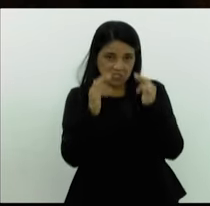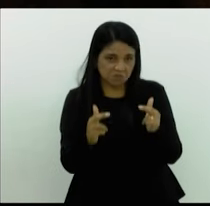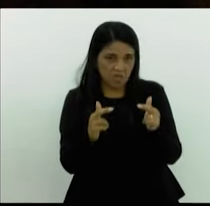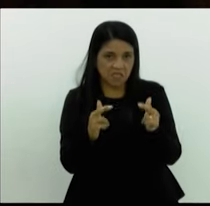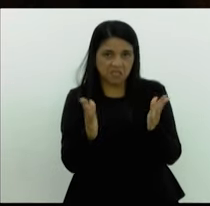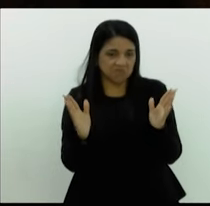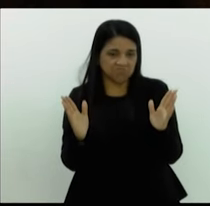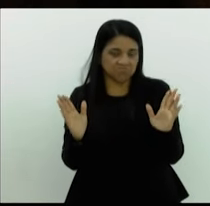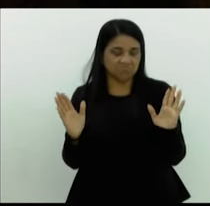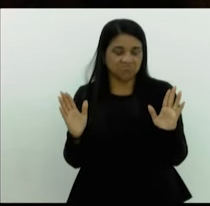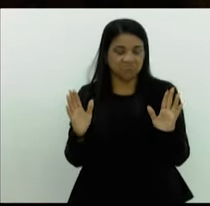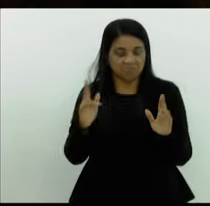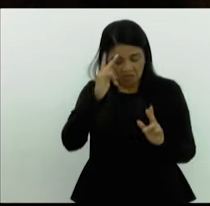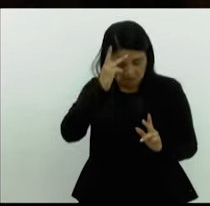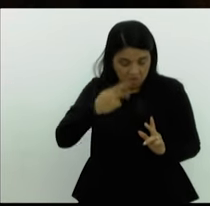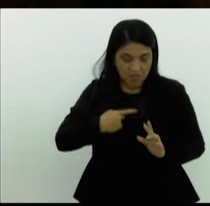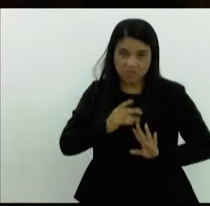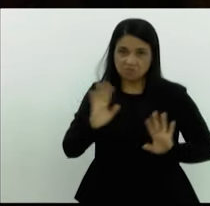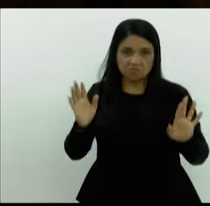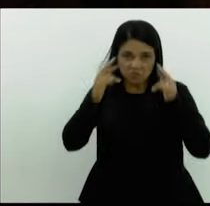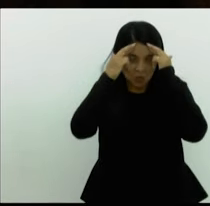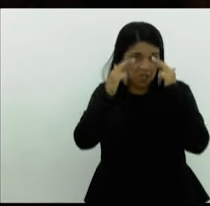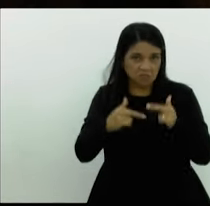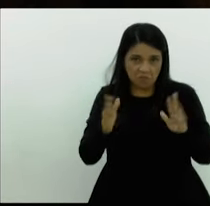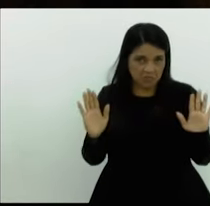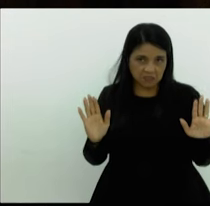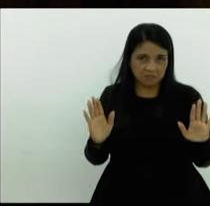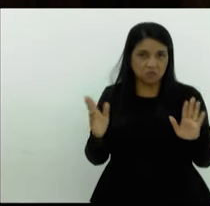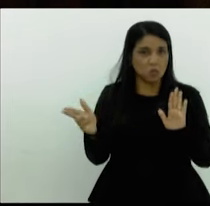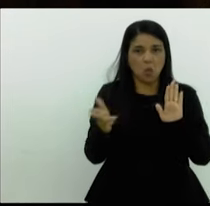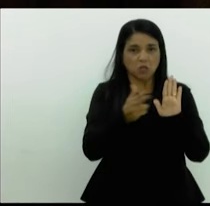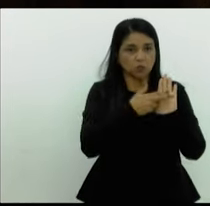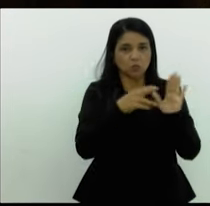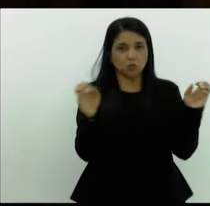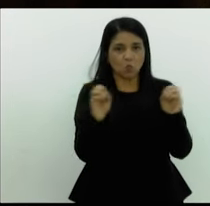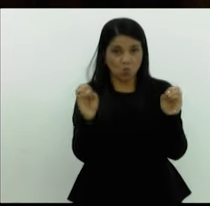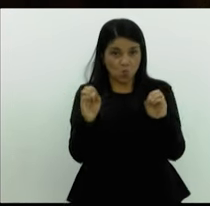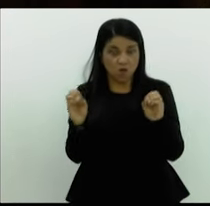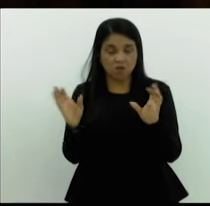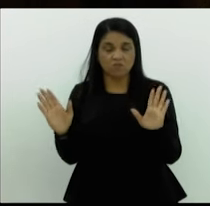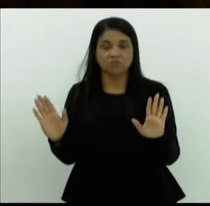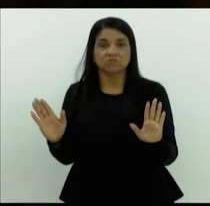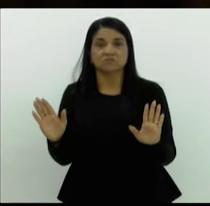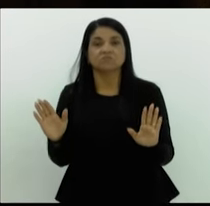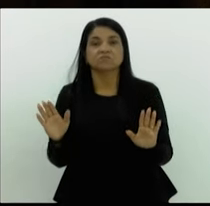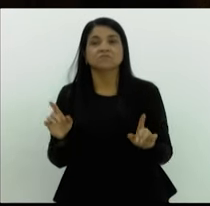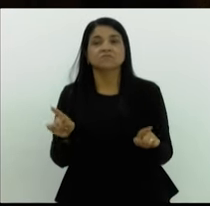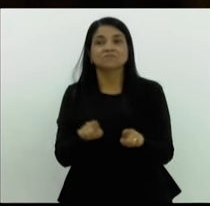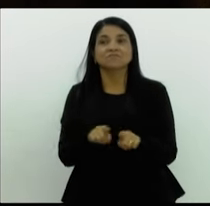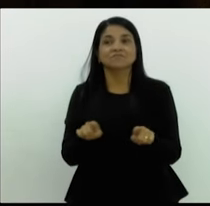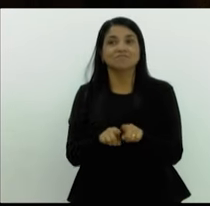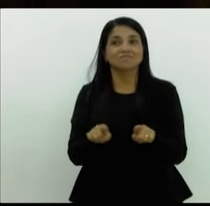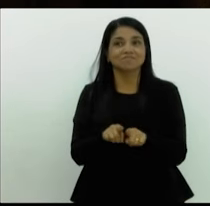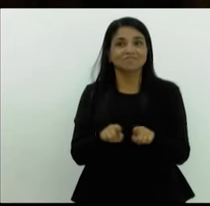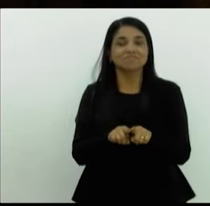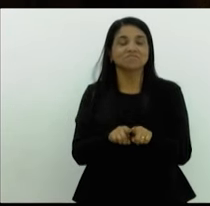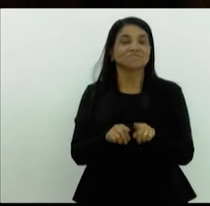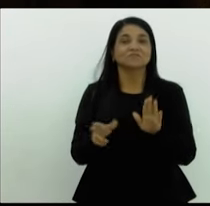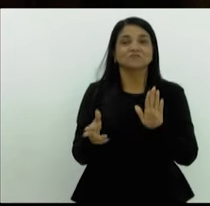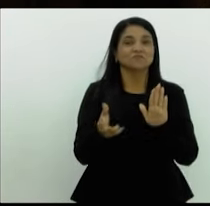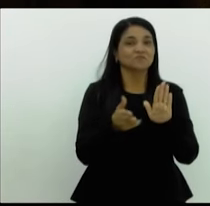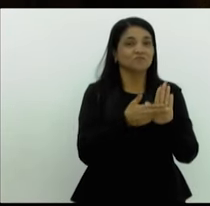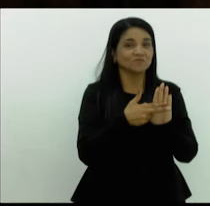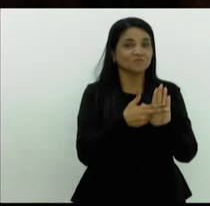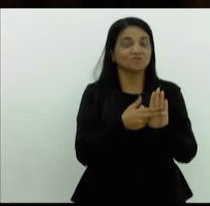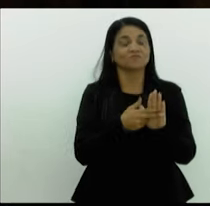isso eu vou falar mais na frente, não tem coragem de assumir muita coisa, mas ele também não tem coragem de assumir que o verdadeiro